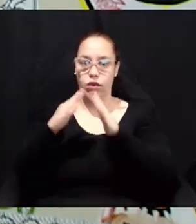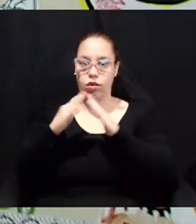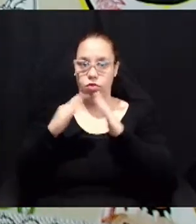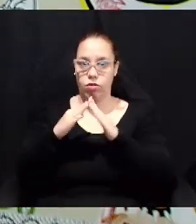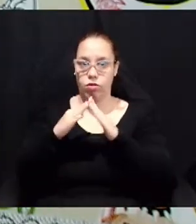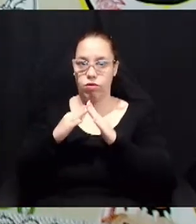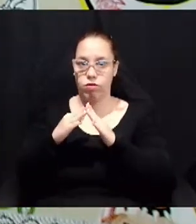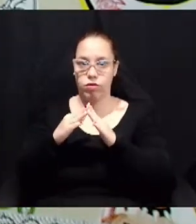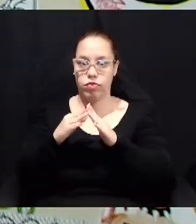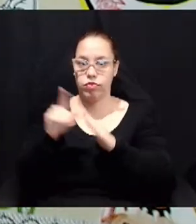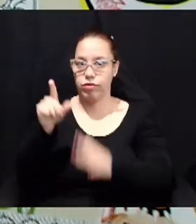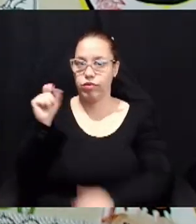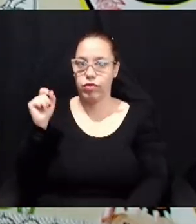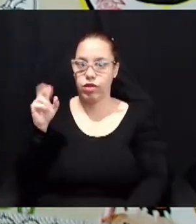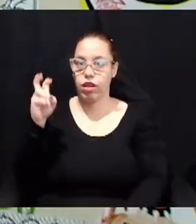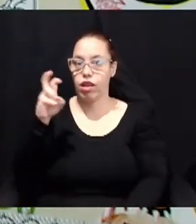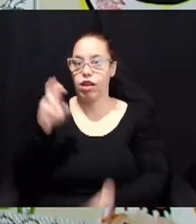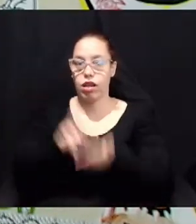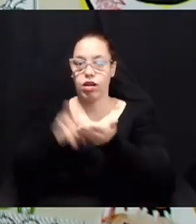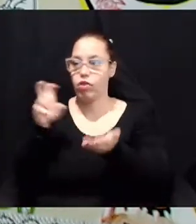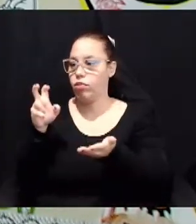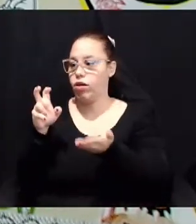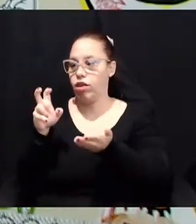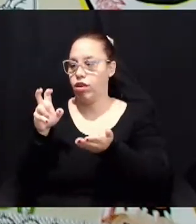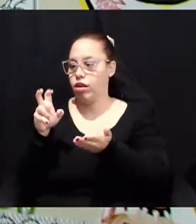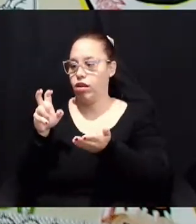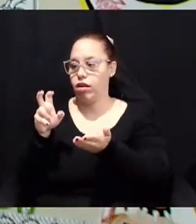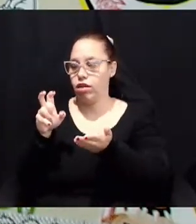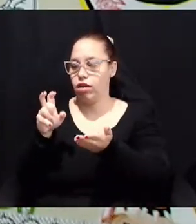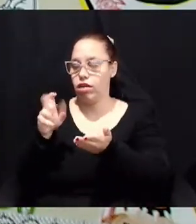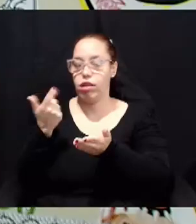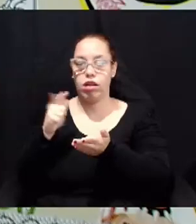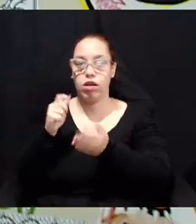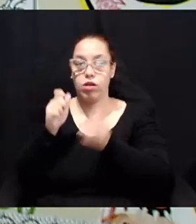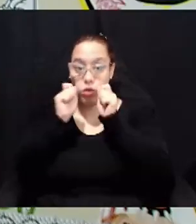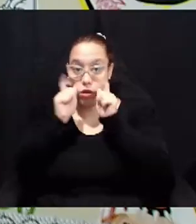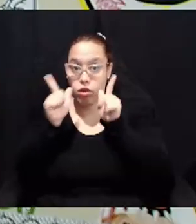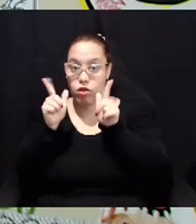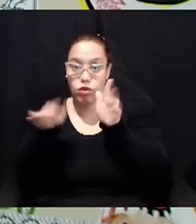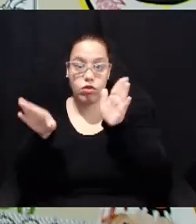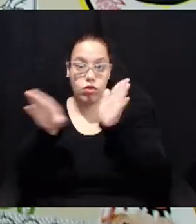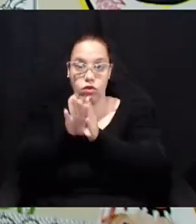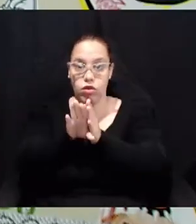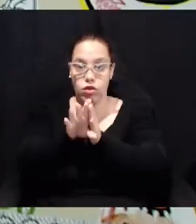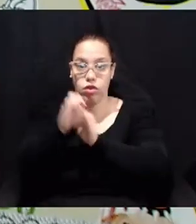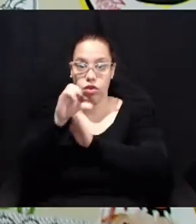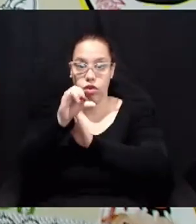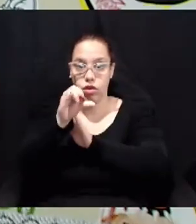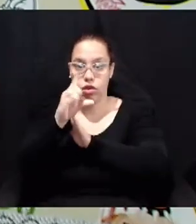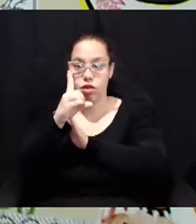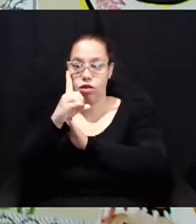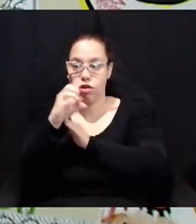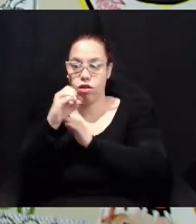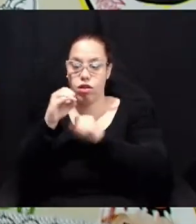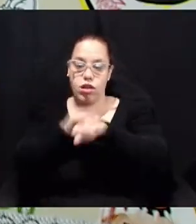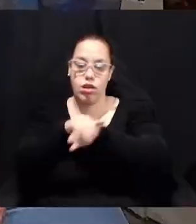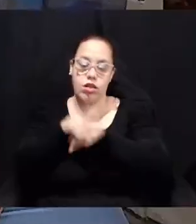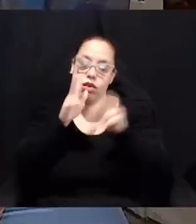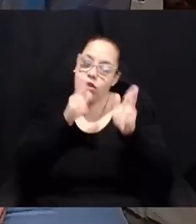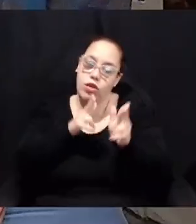saía 5 da manhã, ele não tinha acordado ainda e voltava às vezes 9, 10 da noite e ele já tinha ido dormir.